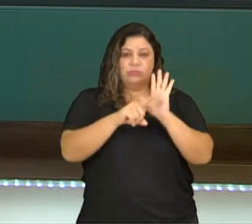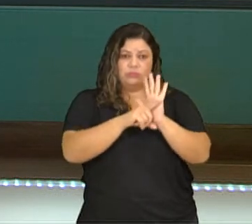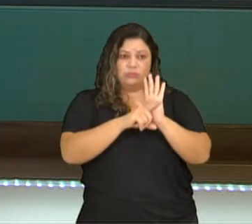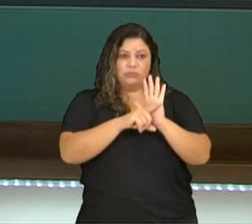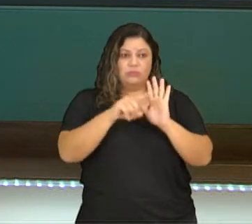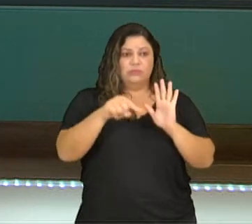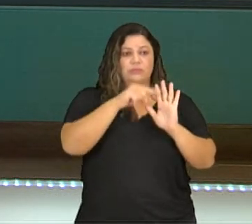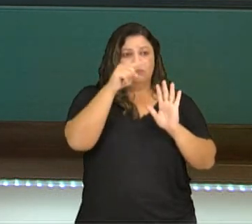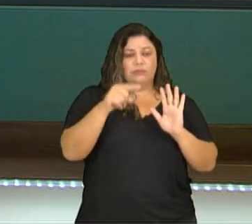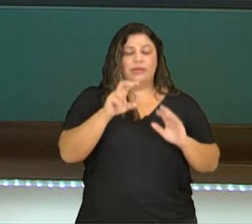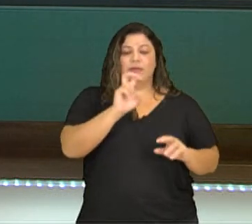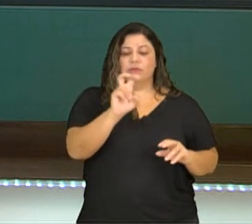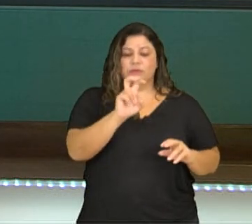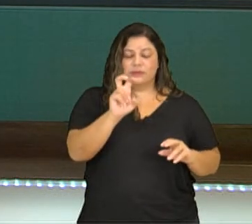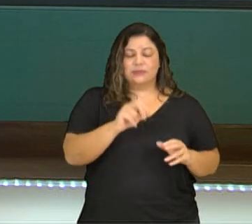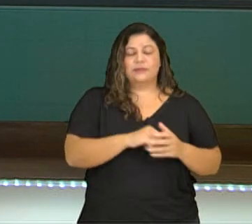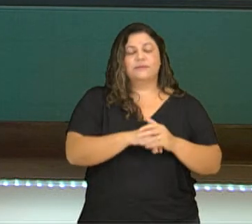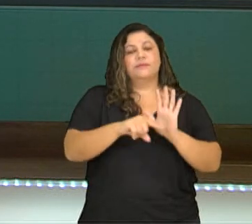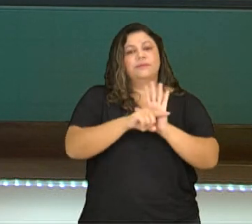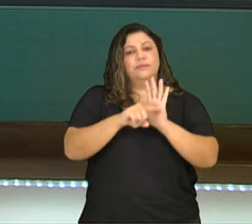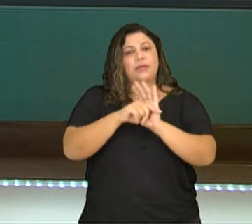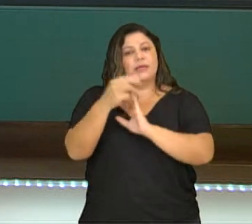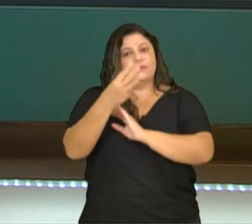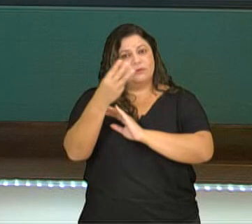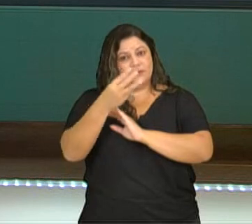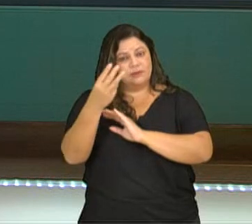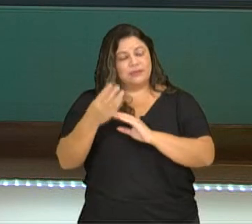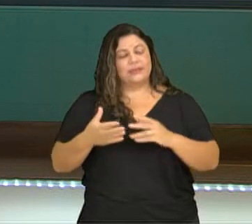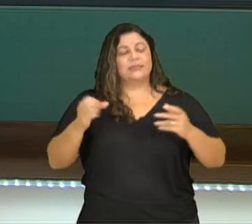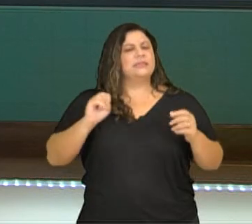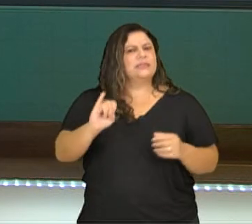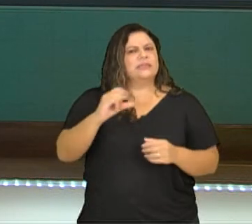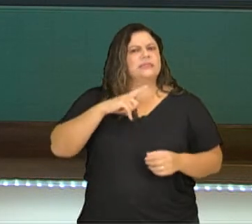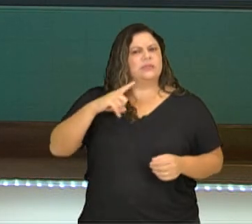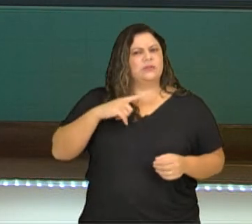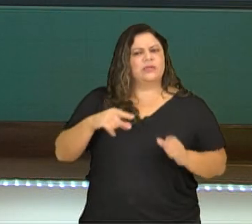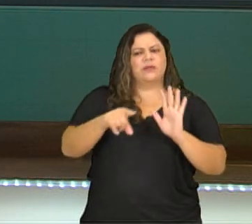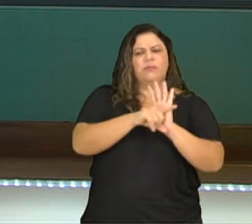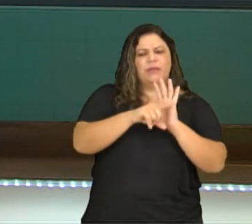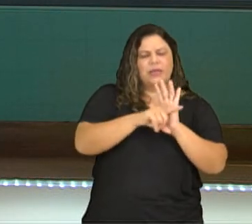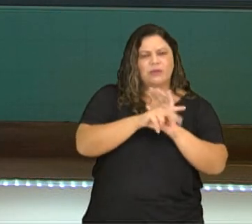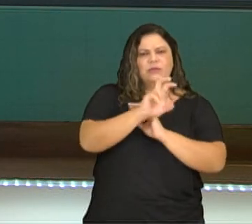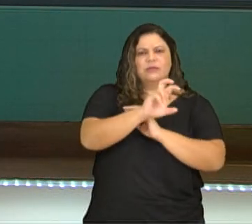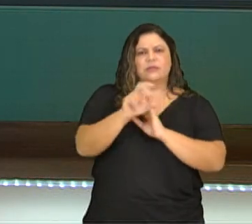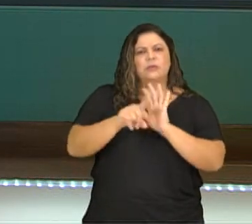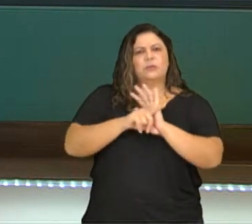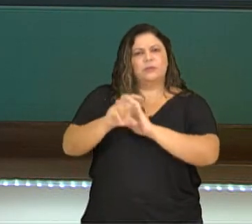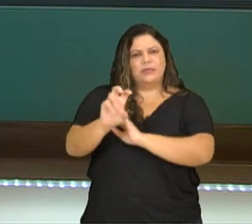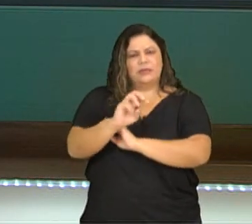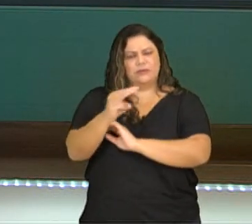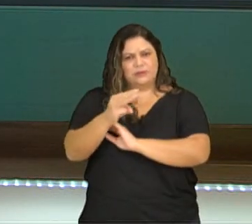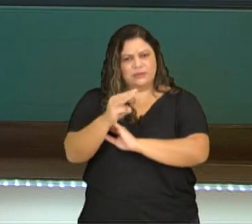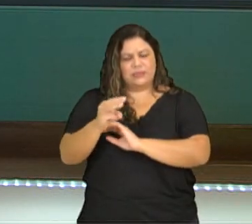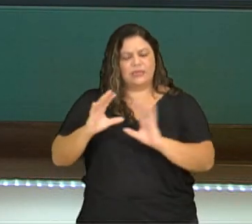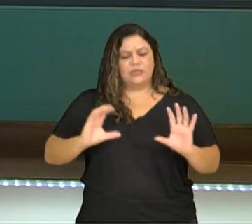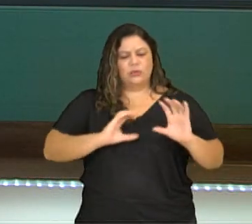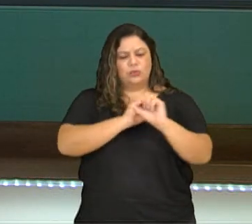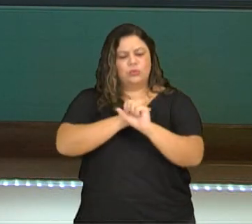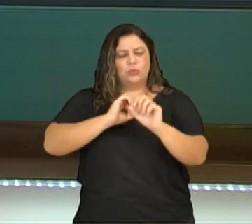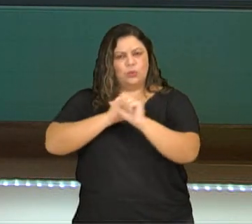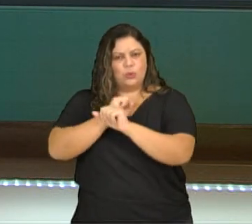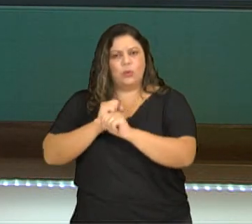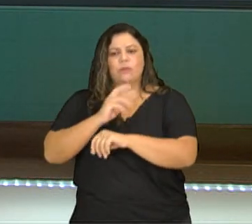ficar menos 5, menos 3. Se eu tenho menos 5, menos 3, eu somo esses valores